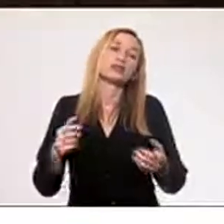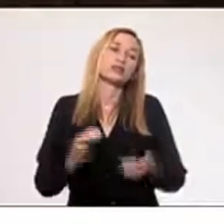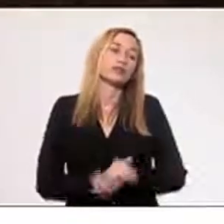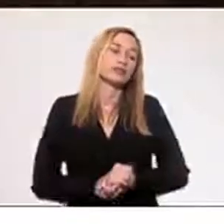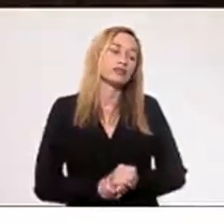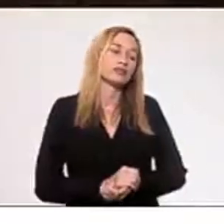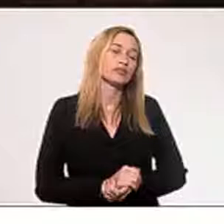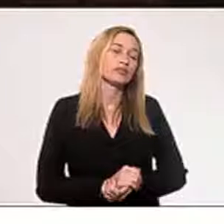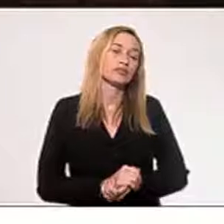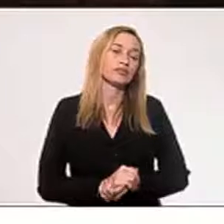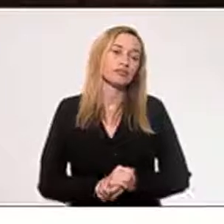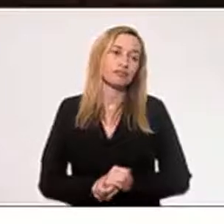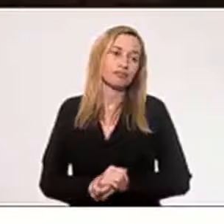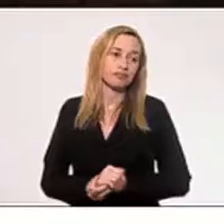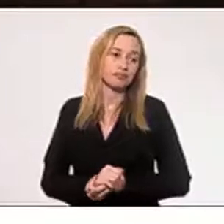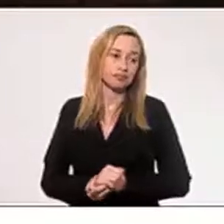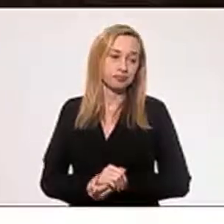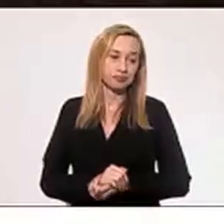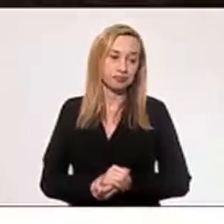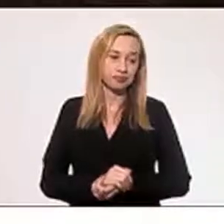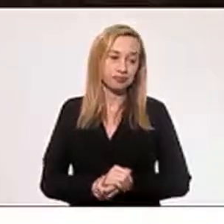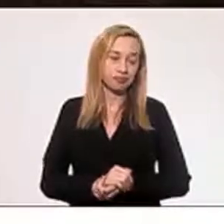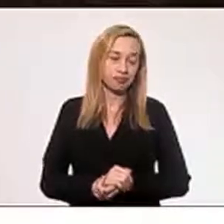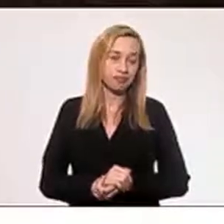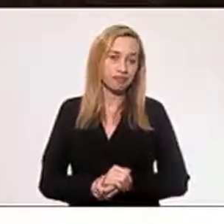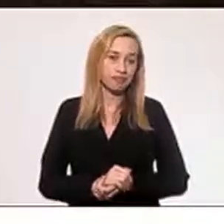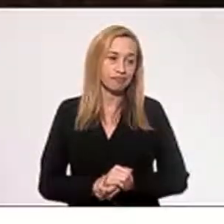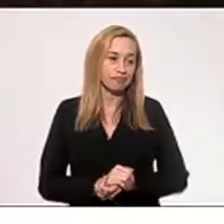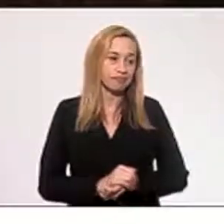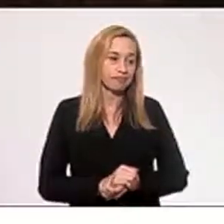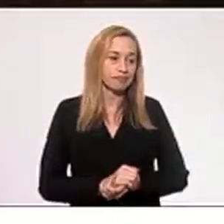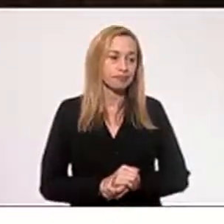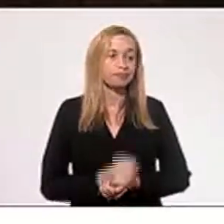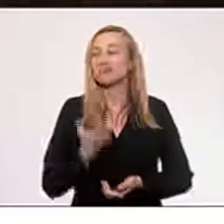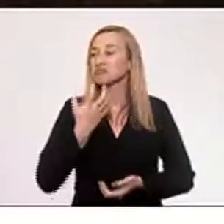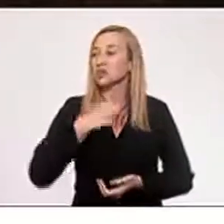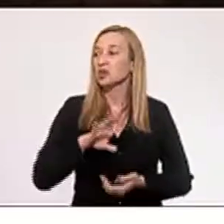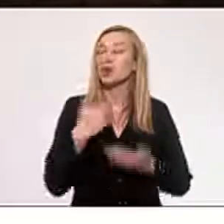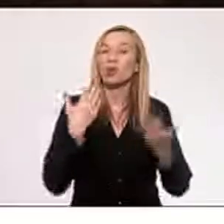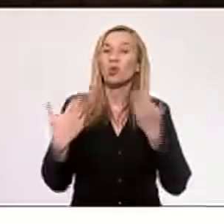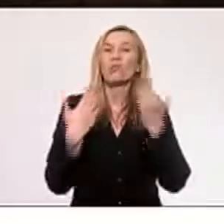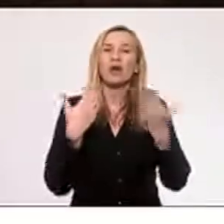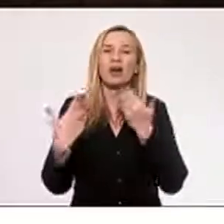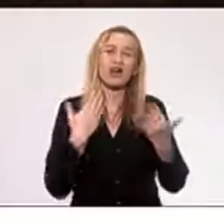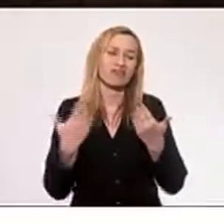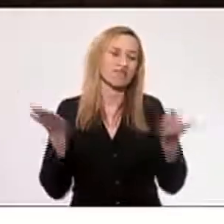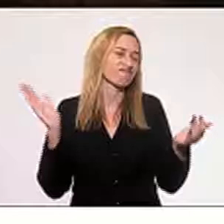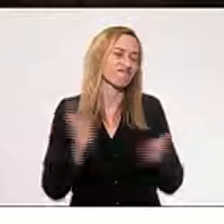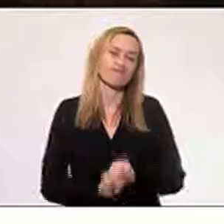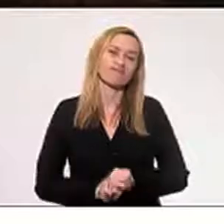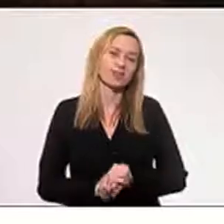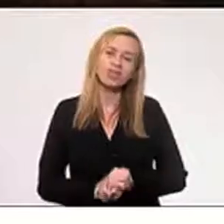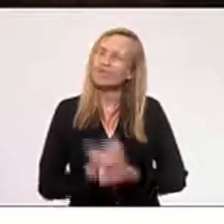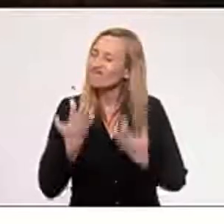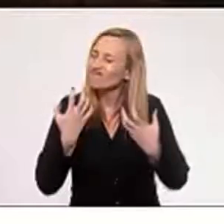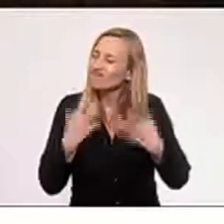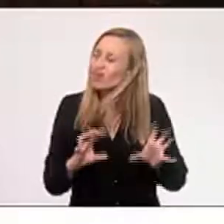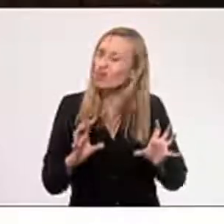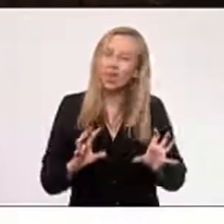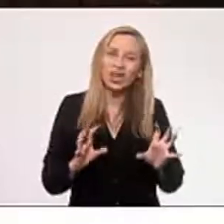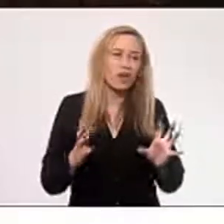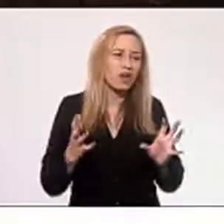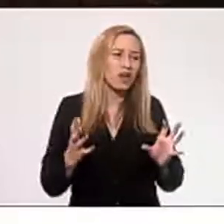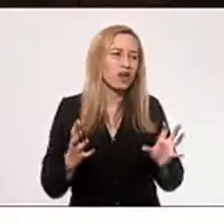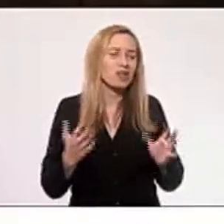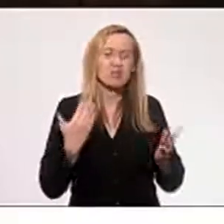Brasil. Então, assim, é incrível. Eu não quero comparar o que é incomparável. Eu não quero